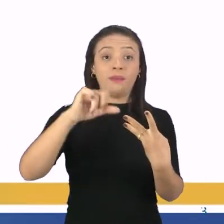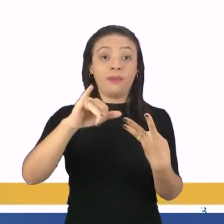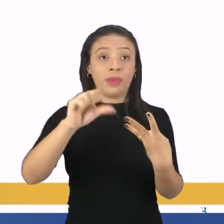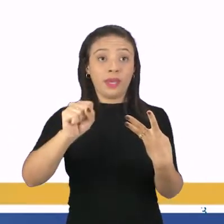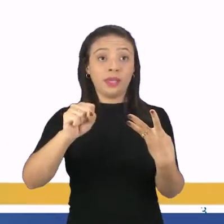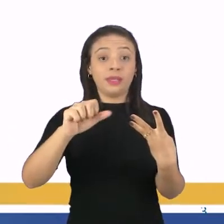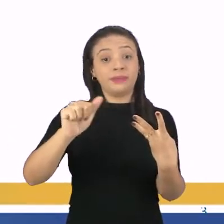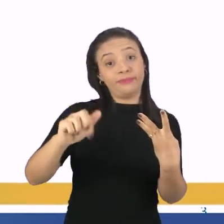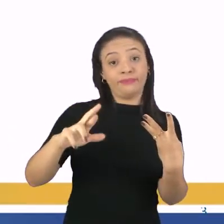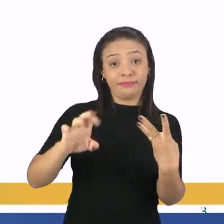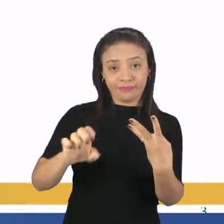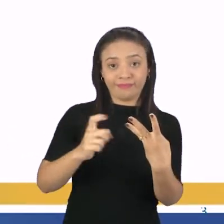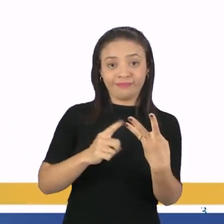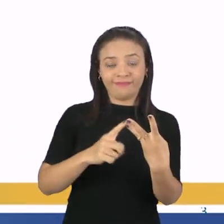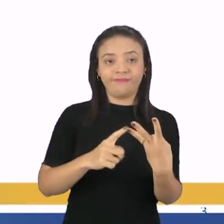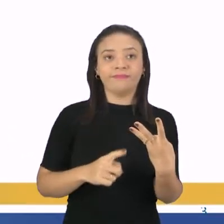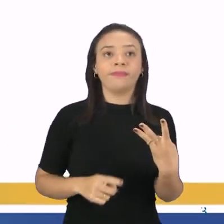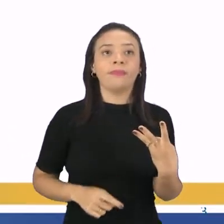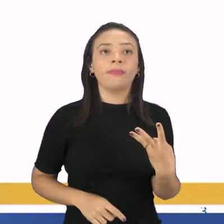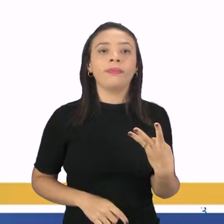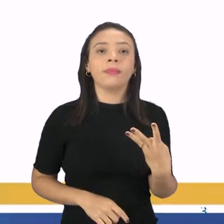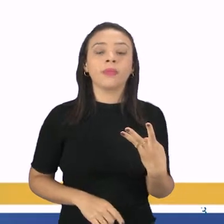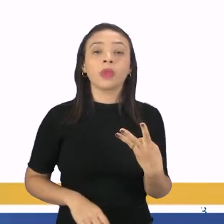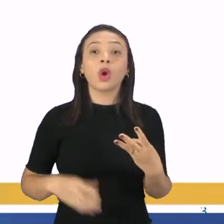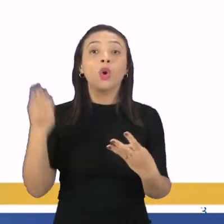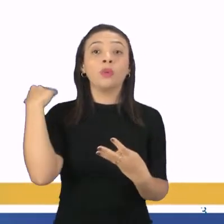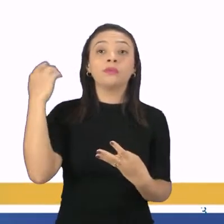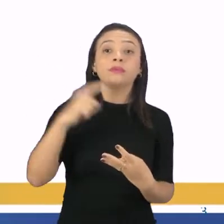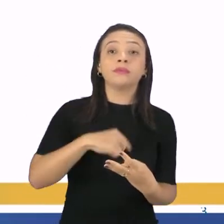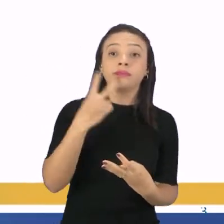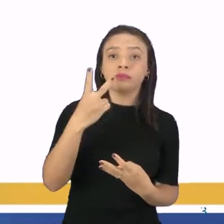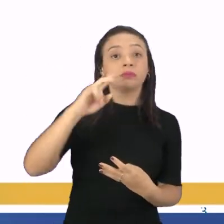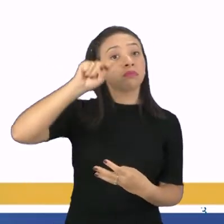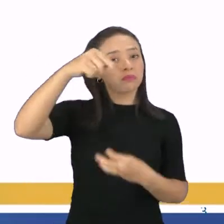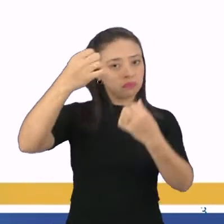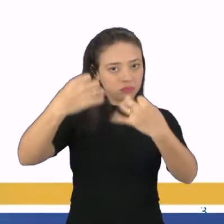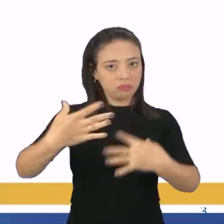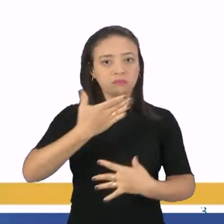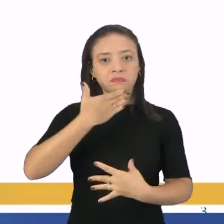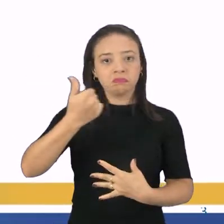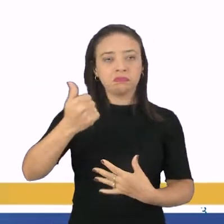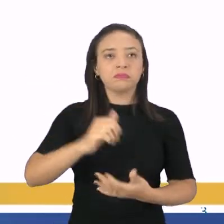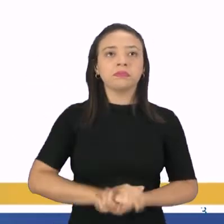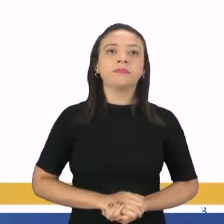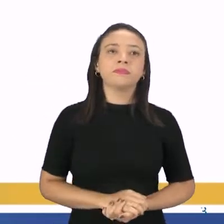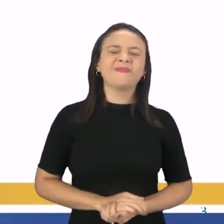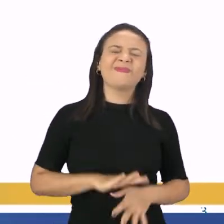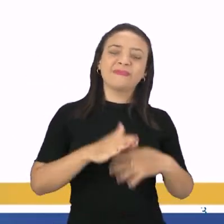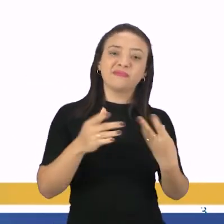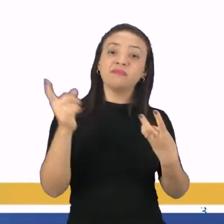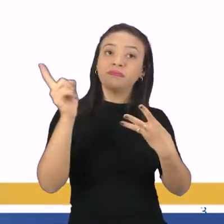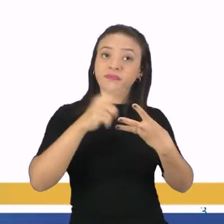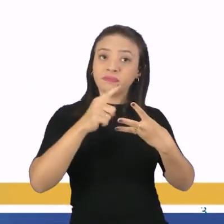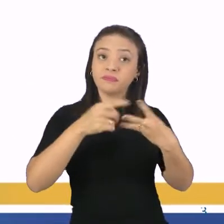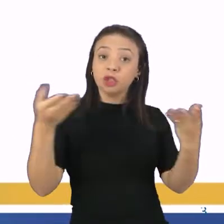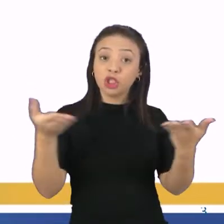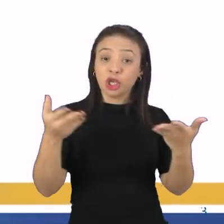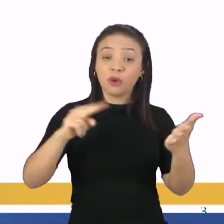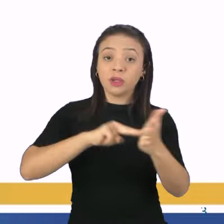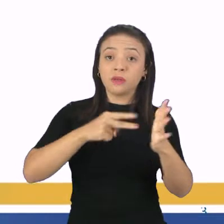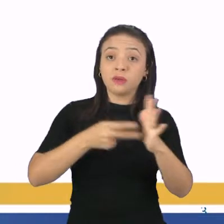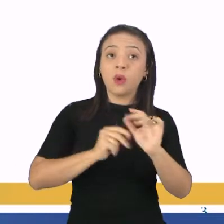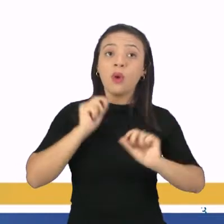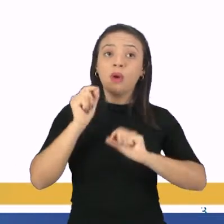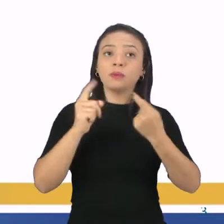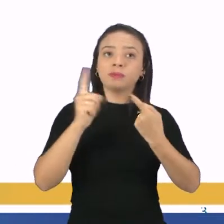is e are, no presente, ok? No passado são dois que a gente vai falar depois. Então, quais são eles no presente, como vocês estão